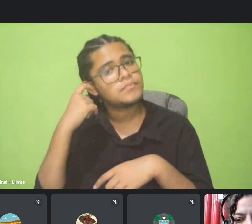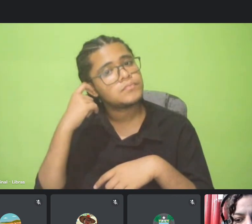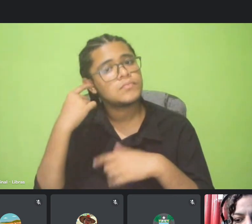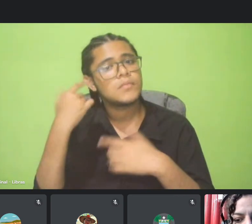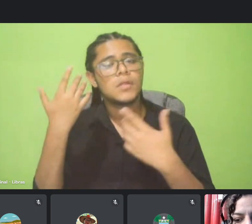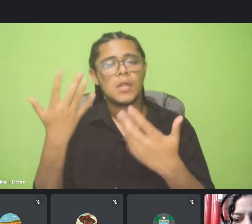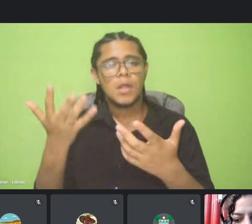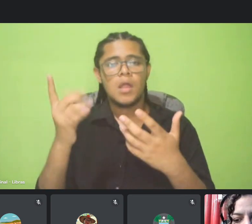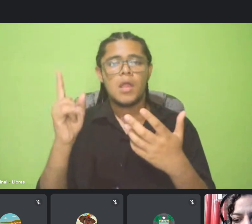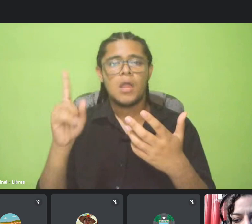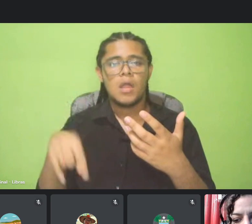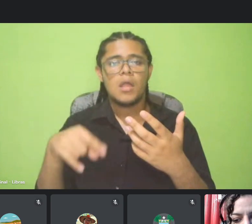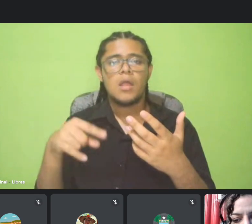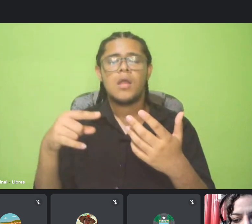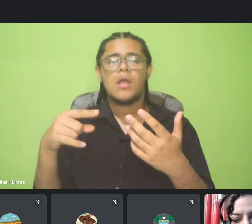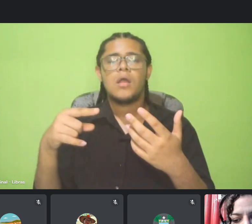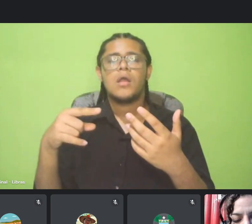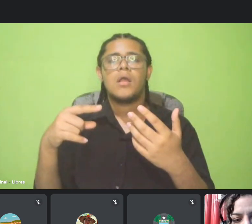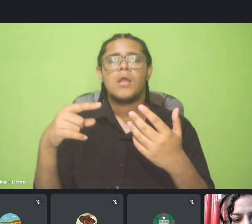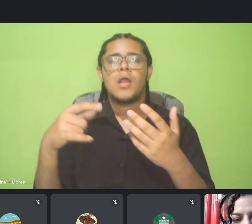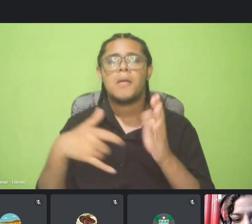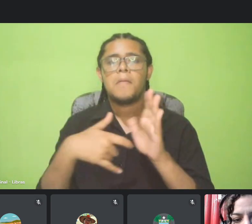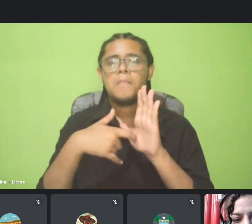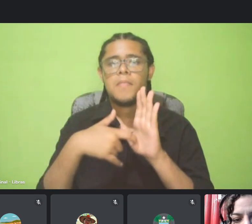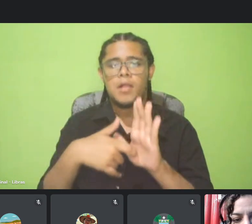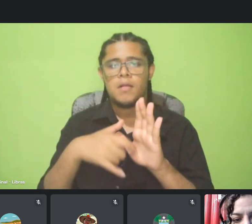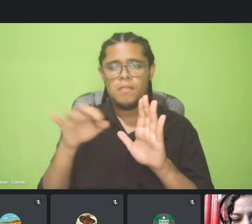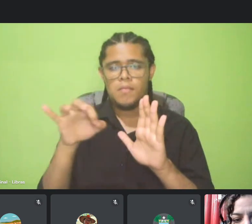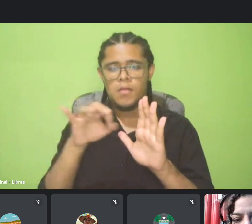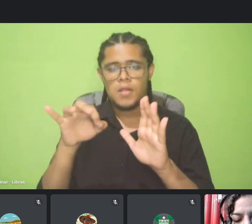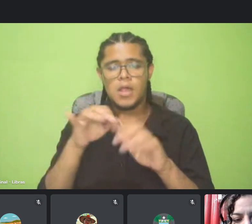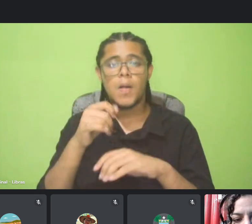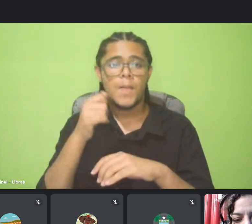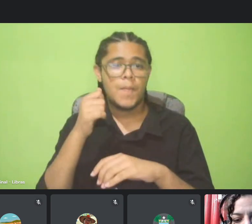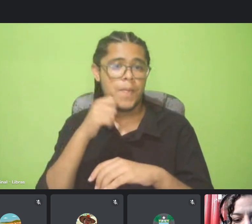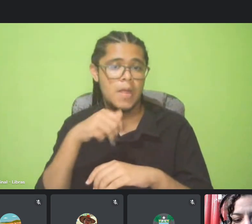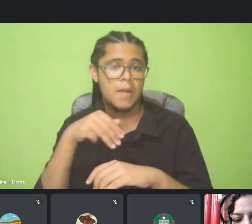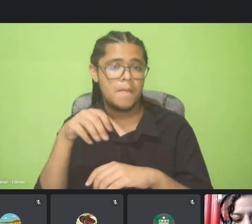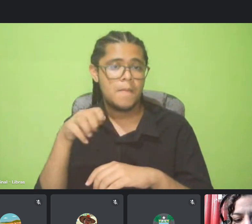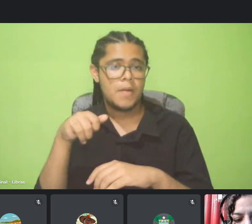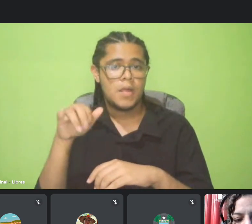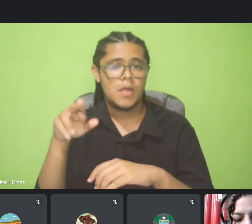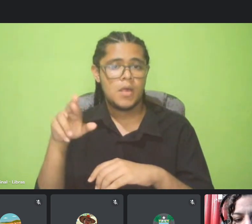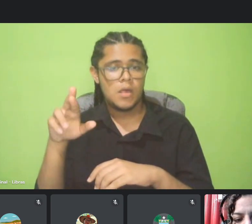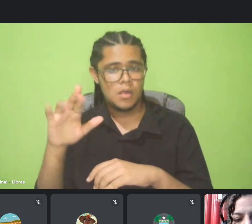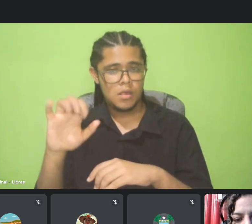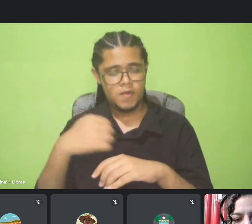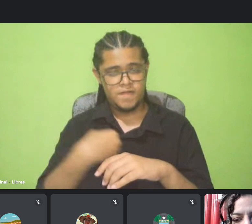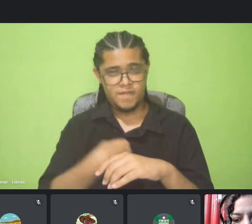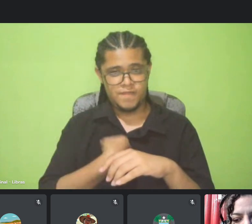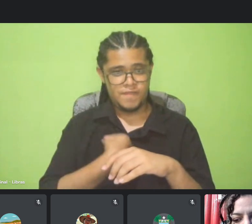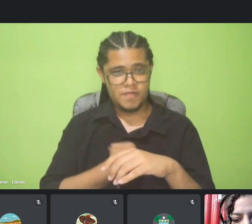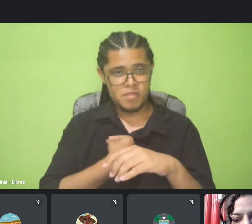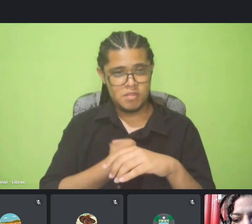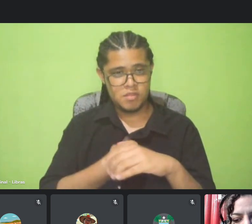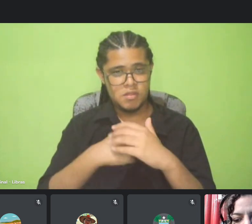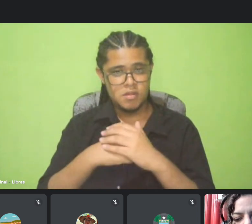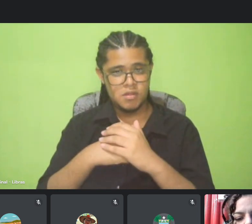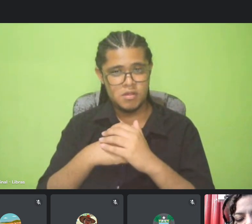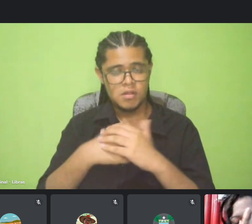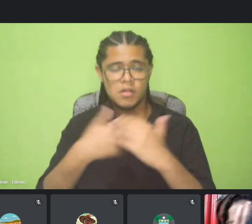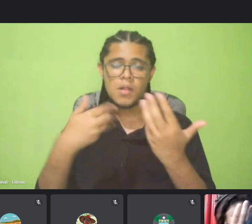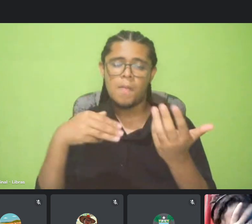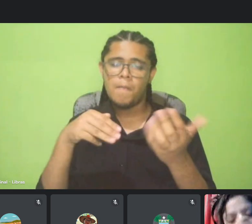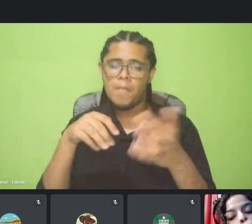aquela apresentação das porcentagens. Meire está aí, até o Vanilson colocou Meire. Meire, você gostaria de falar alguma